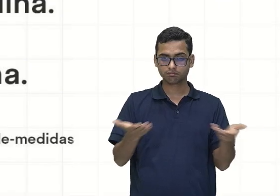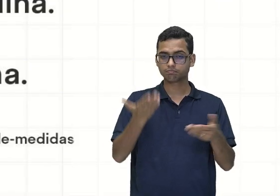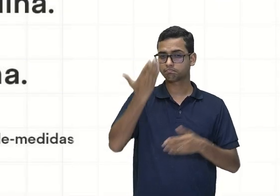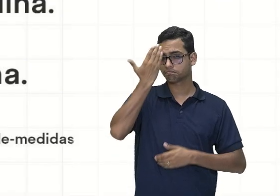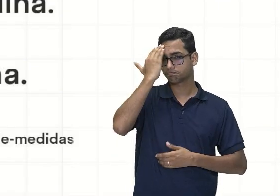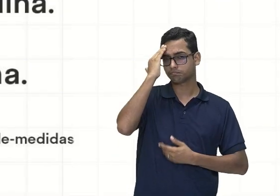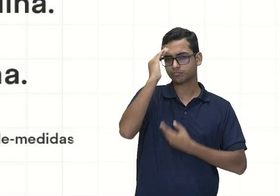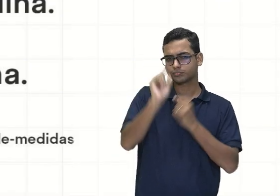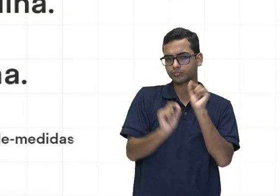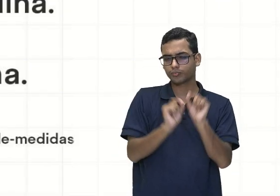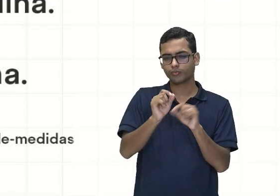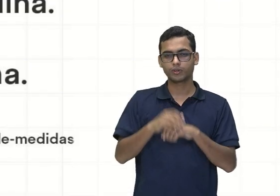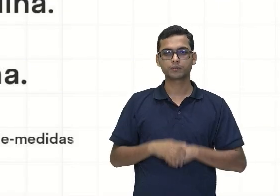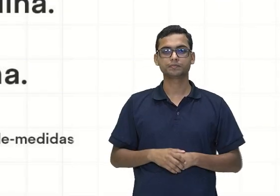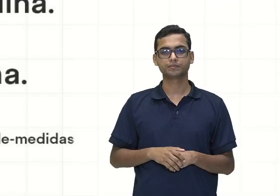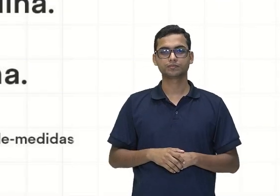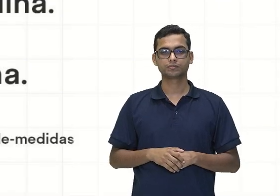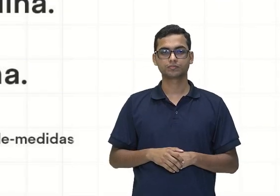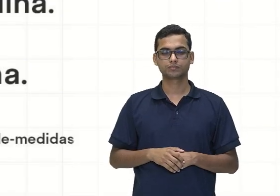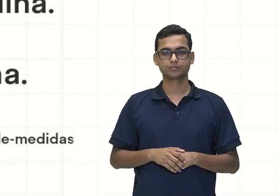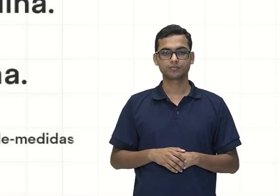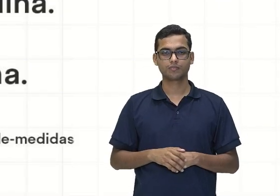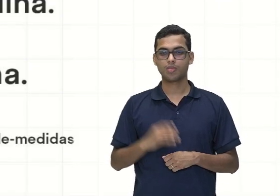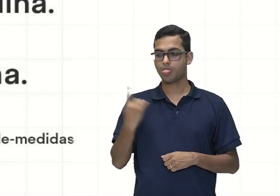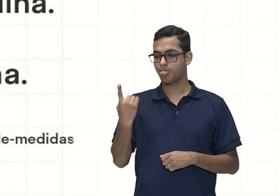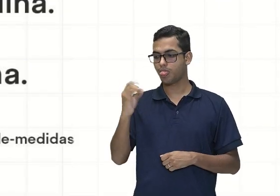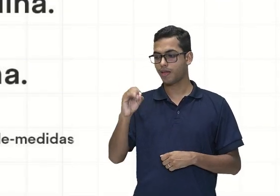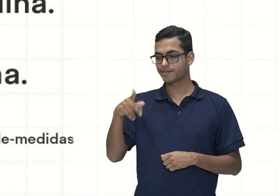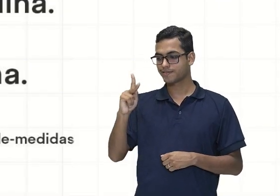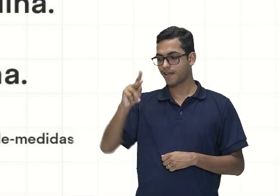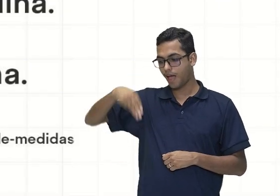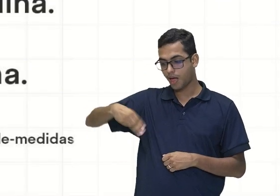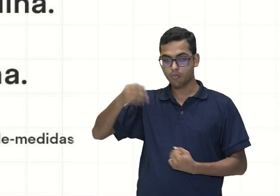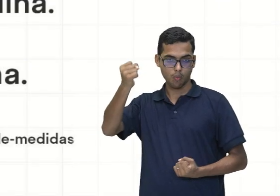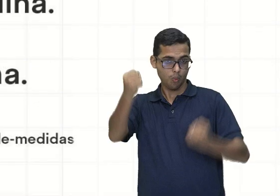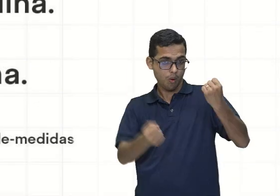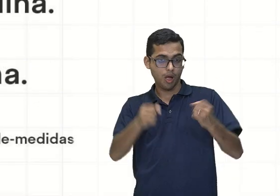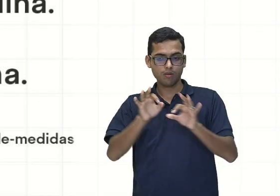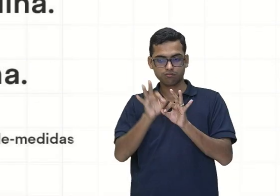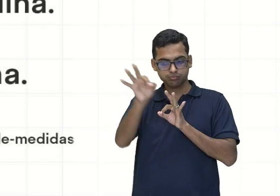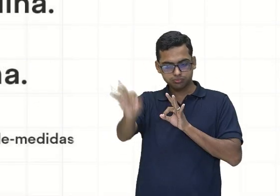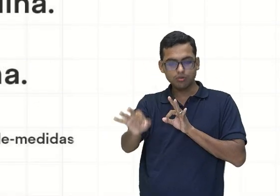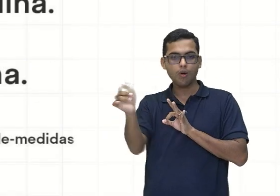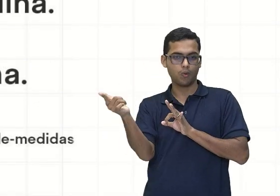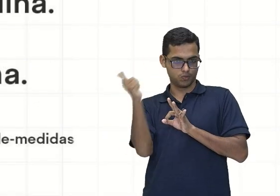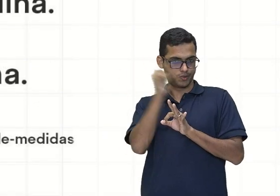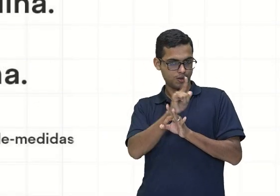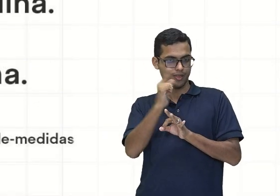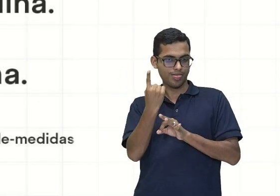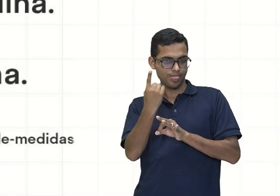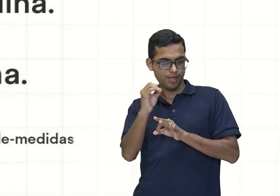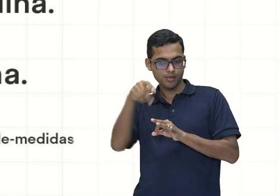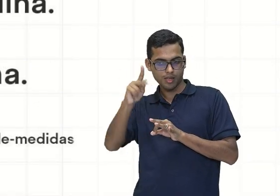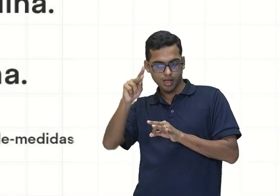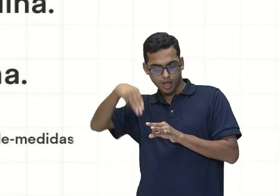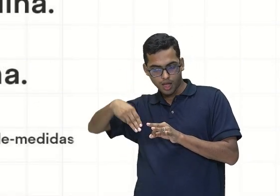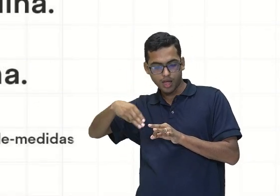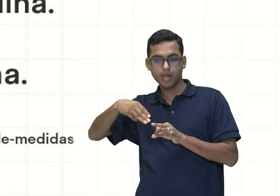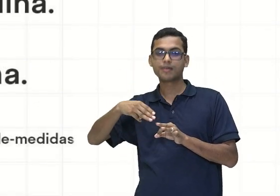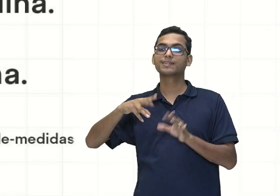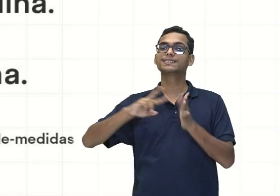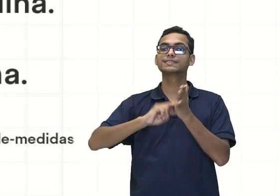para cada 10 quilômetros que o João vai percorrer no seu carro, certo? Ele vai